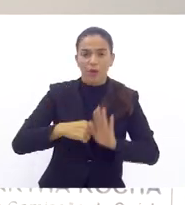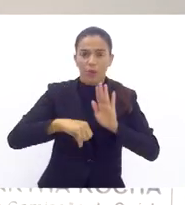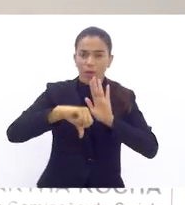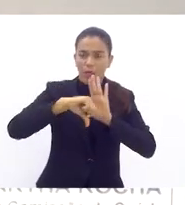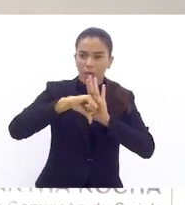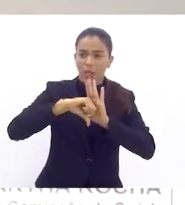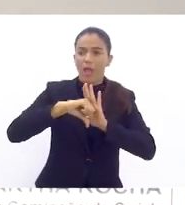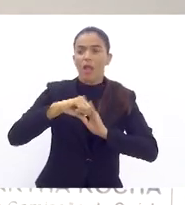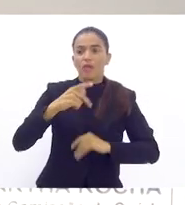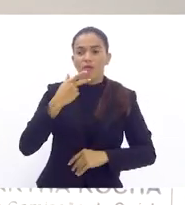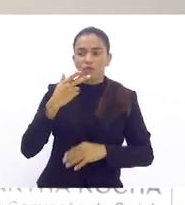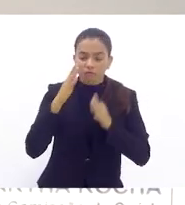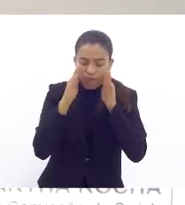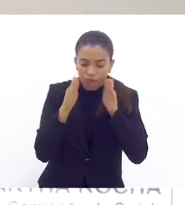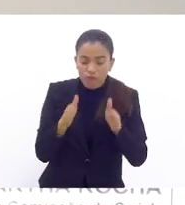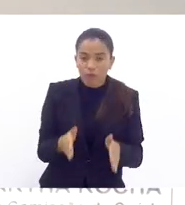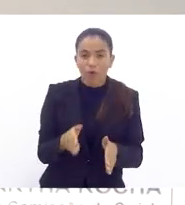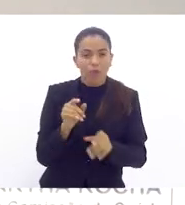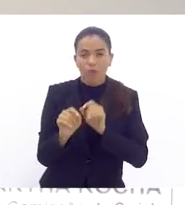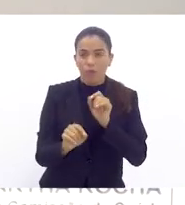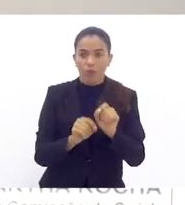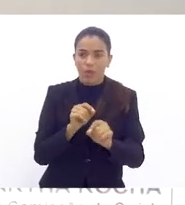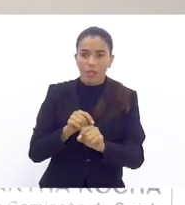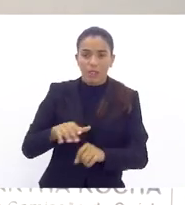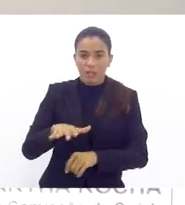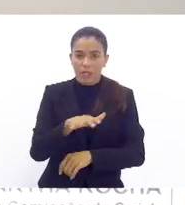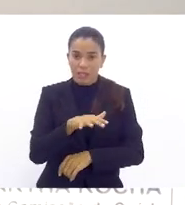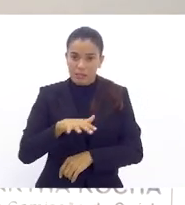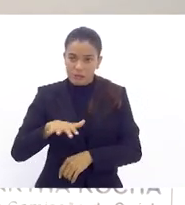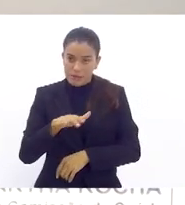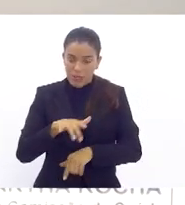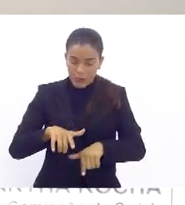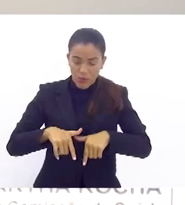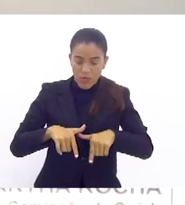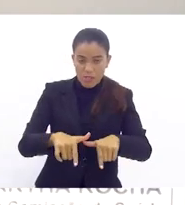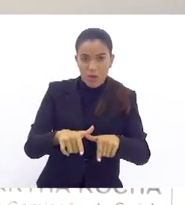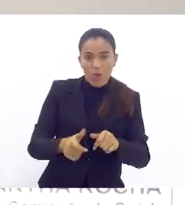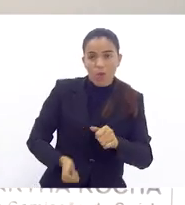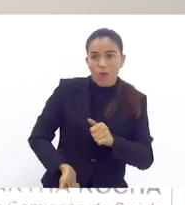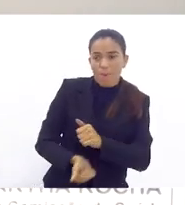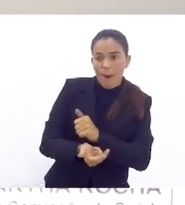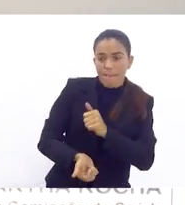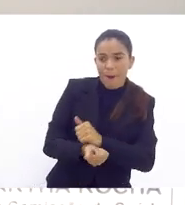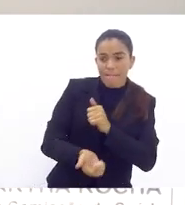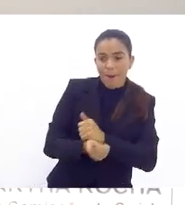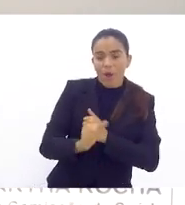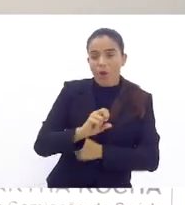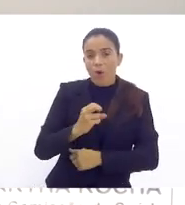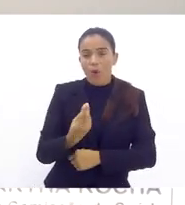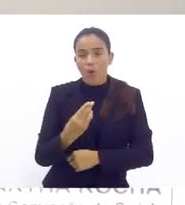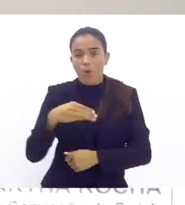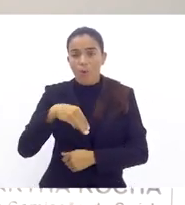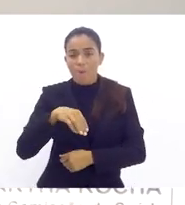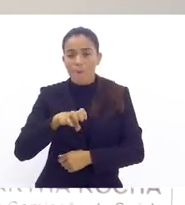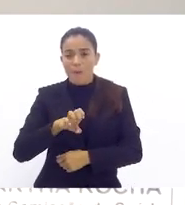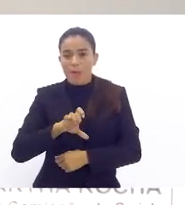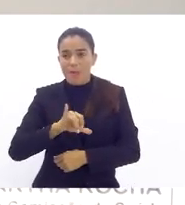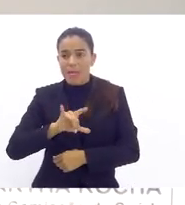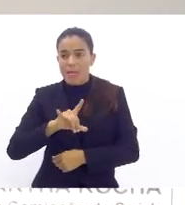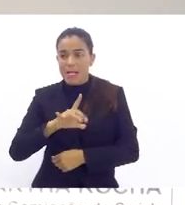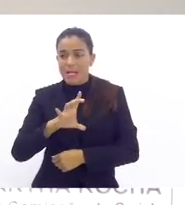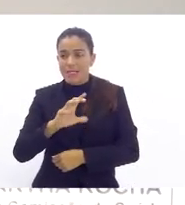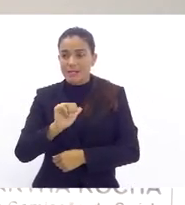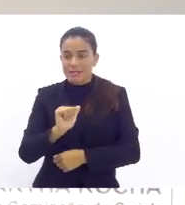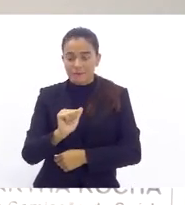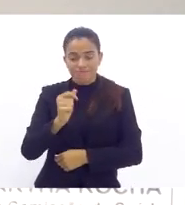estou focando mesmo na questão da atuação, seja do tráfico ou da milícia, para a gente ter em mente, né,